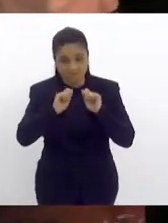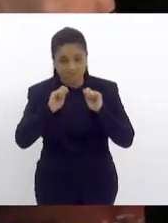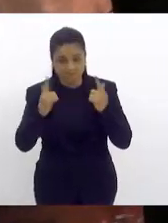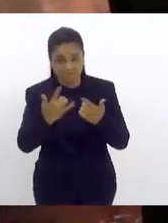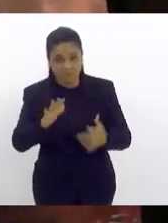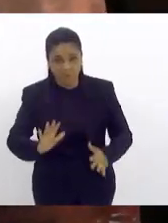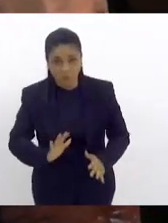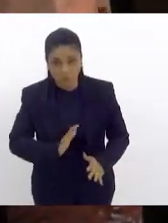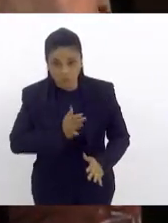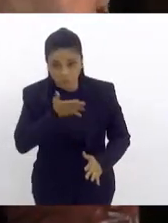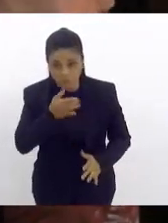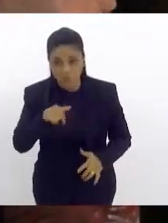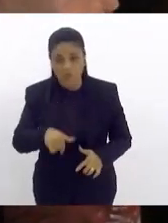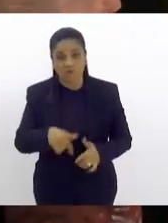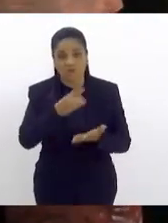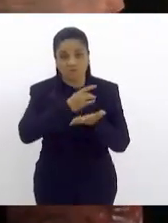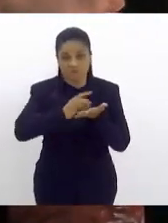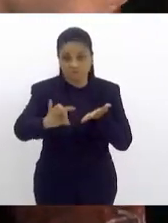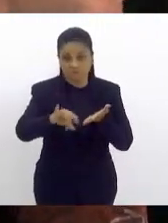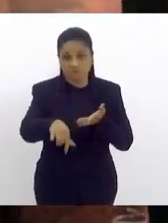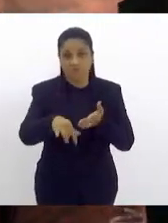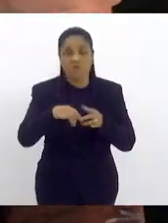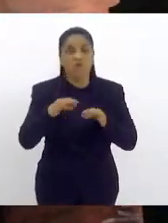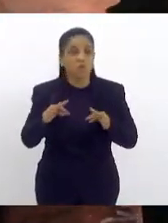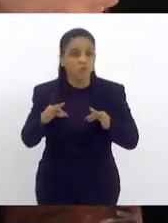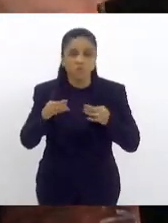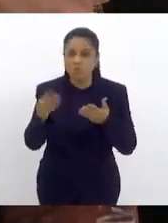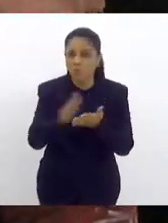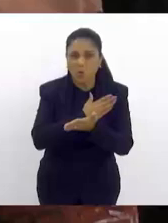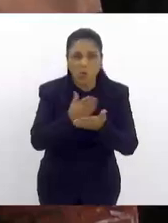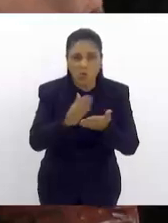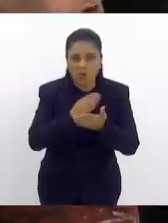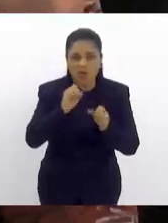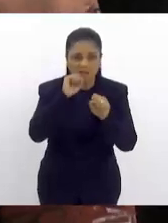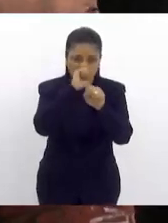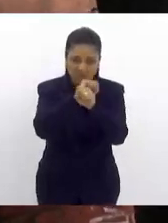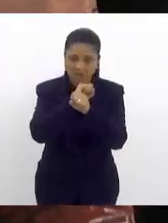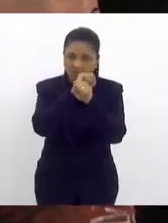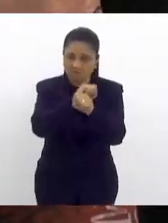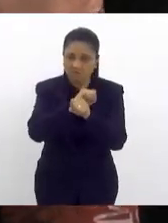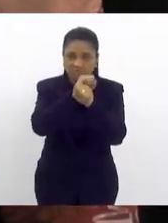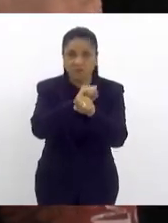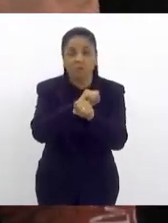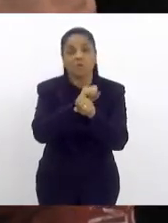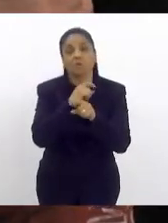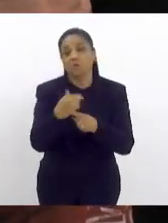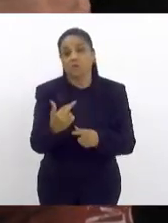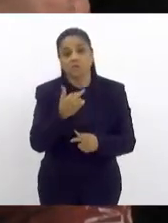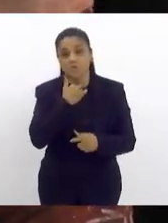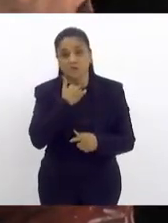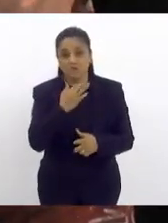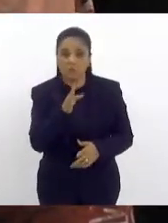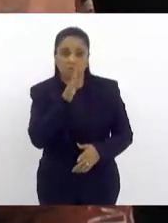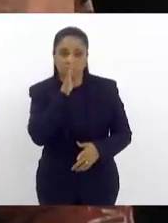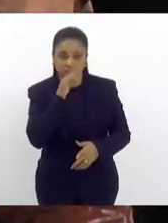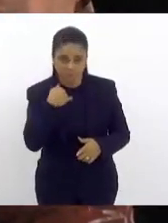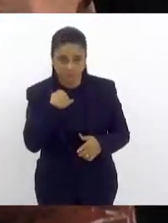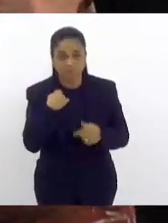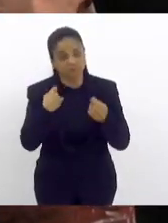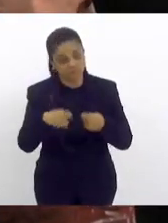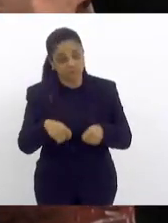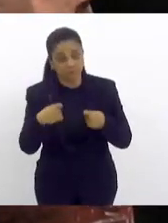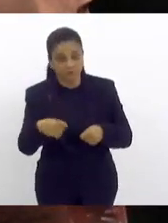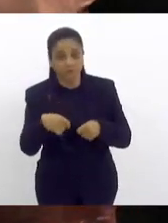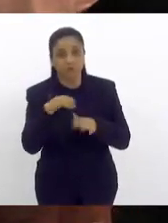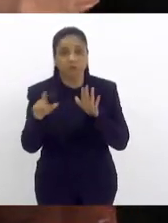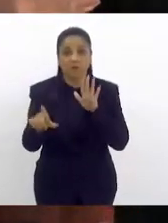repúdio contundente a toda a forma de escravidão E aí não poderia deixar de citar é que a referida